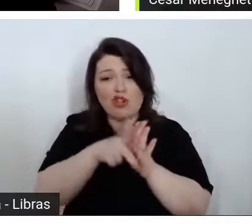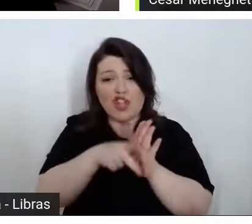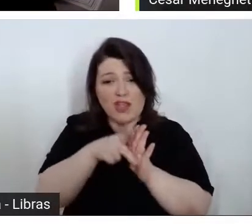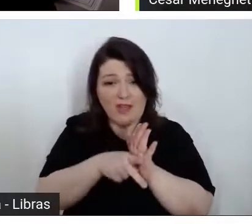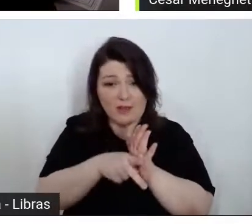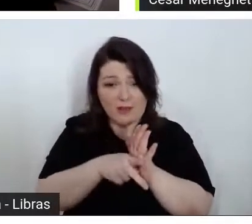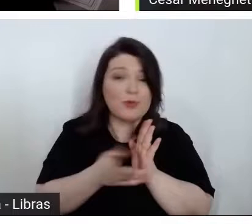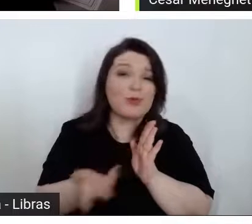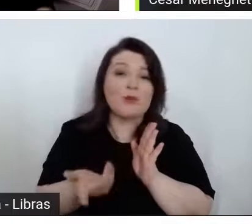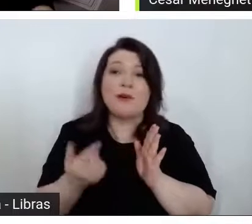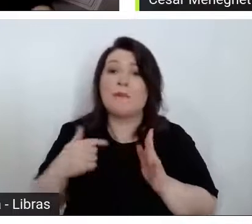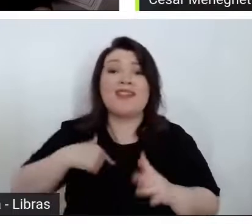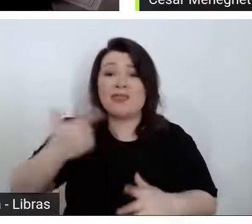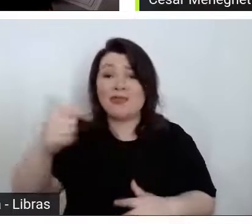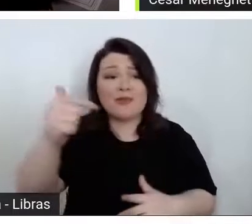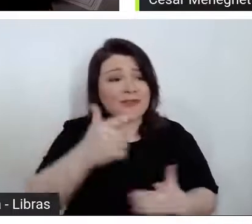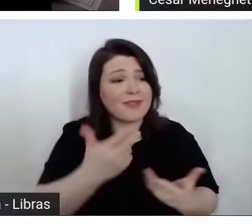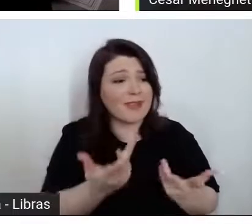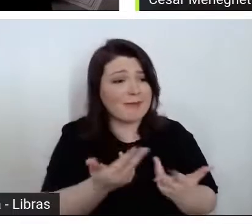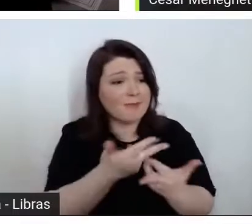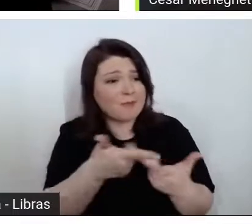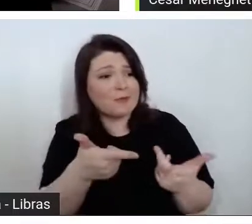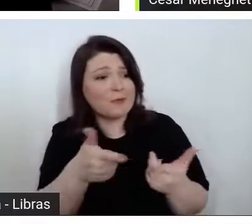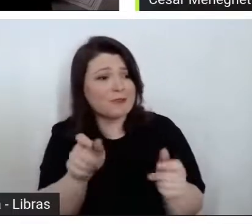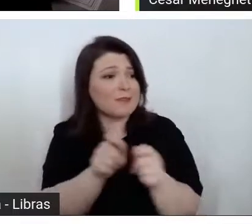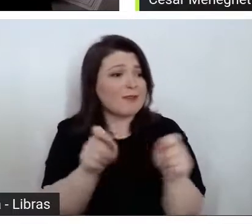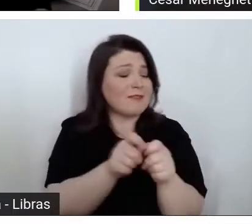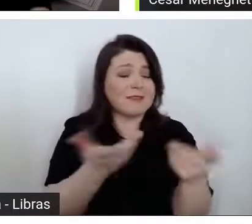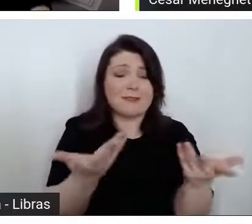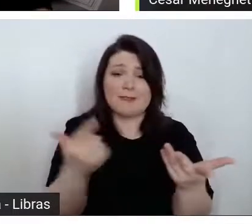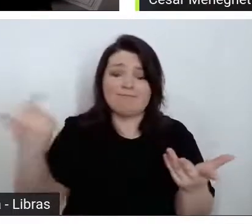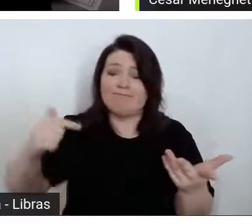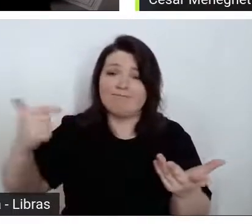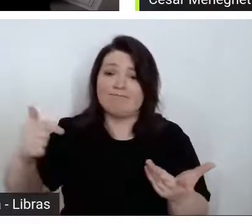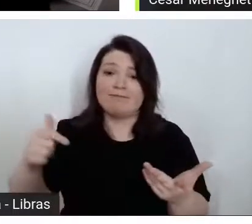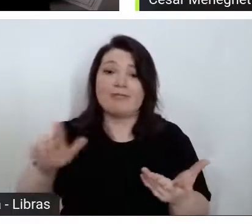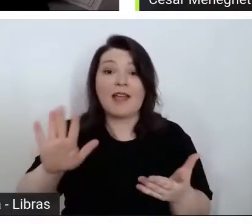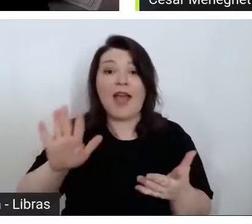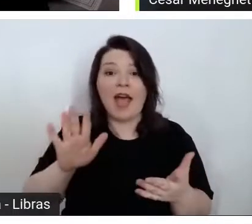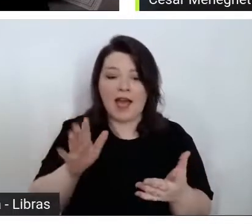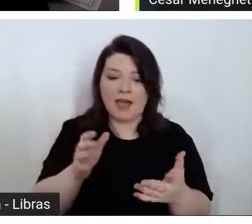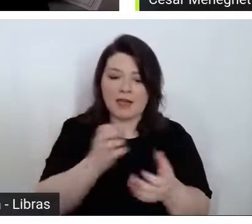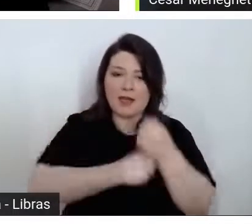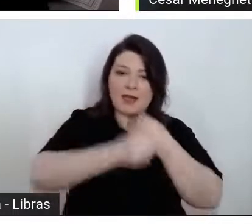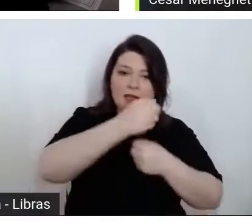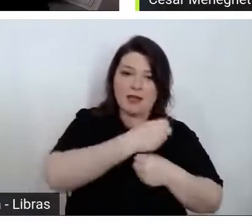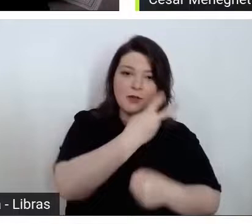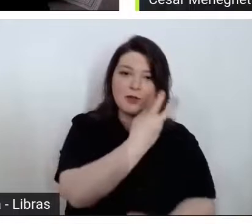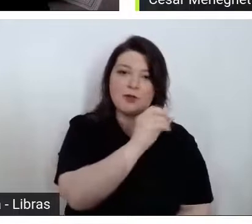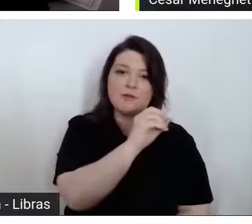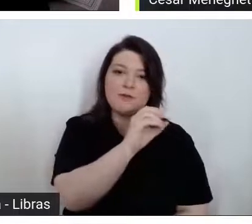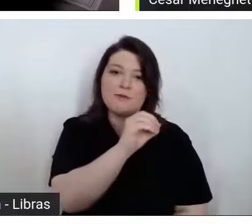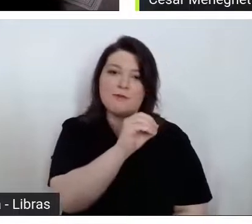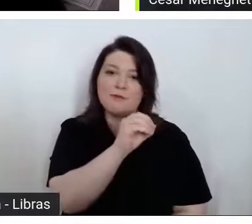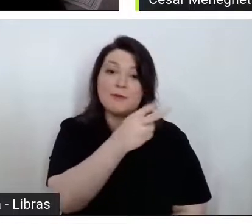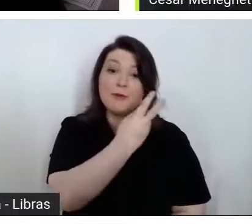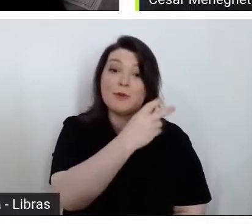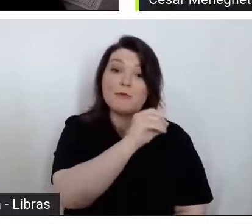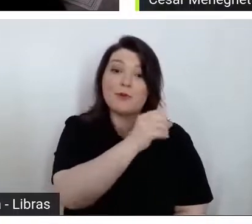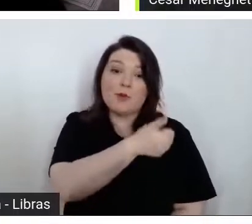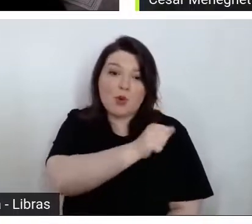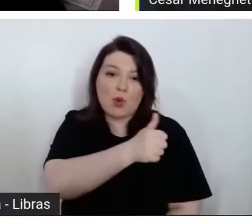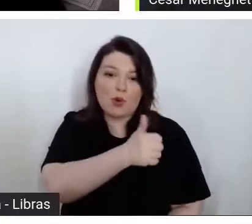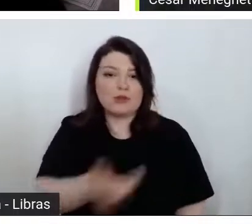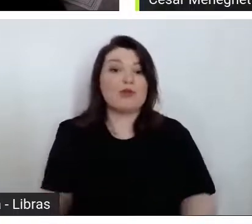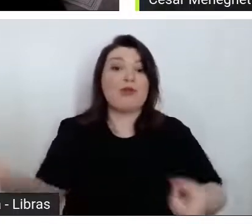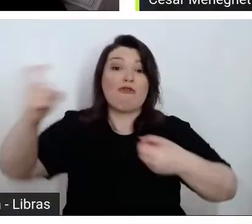não tinha recursos para fazer tudo. E em 2011 eu voltei para o Brasil, onde eu fiz. Voltei para o